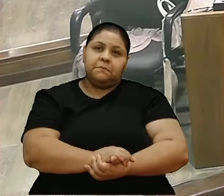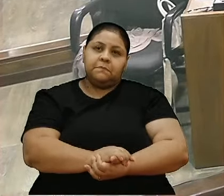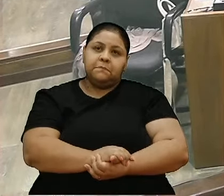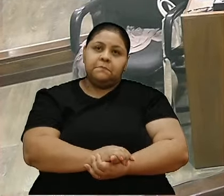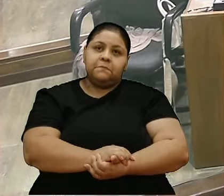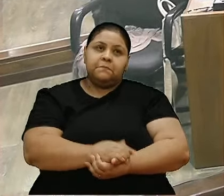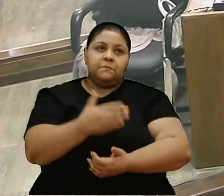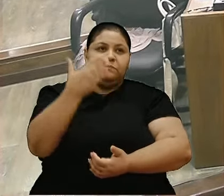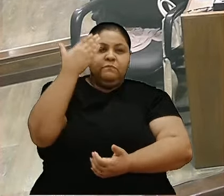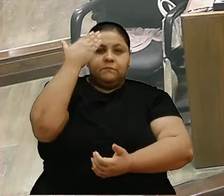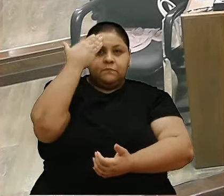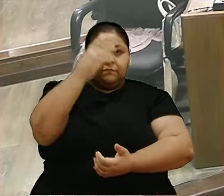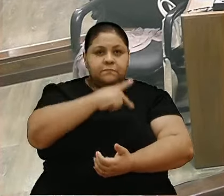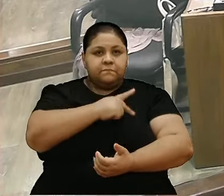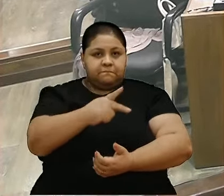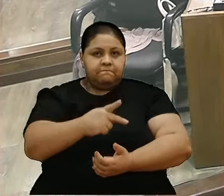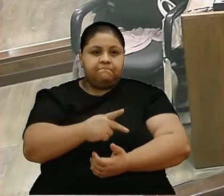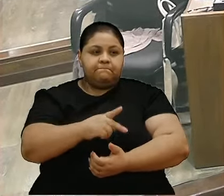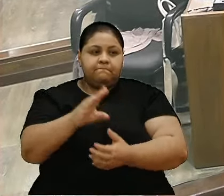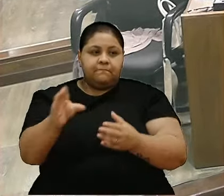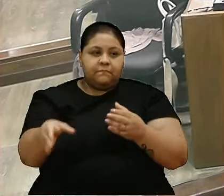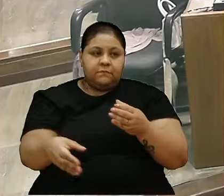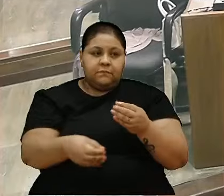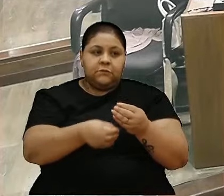Muito obrigado, presidente. De imediato, Andressa.